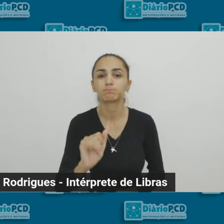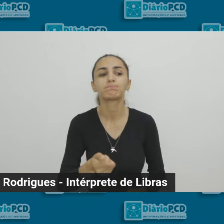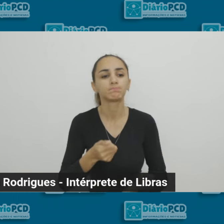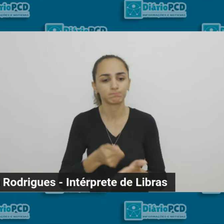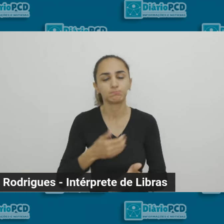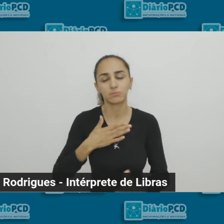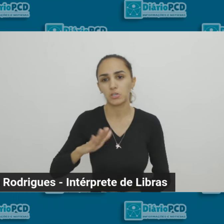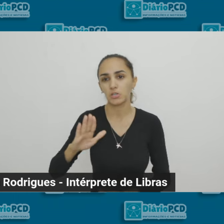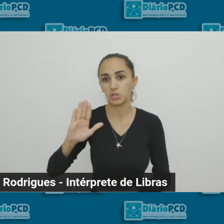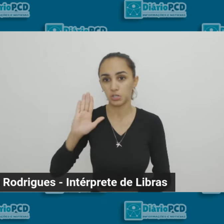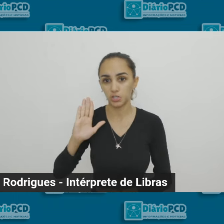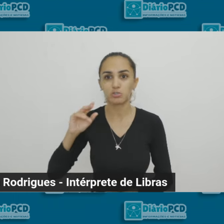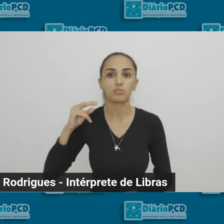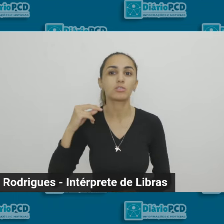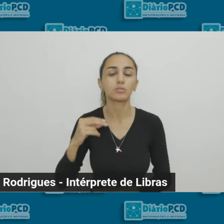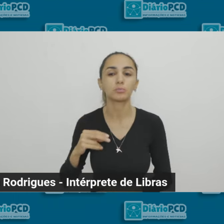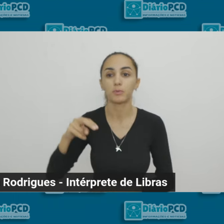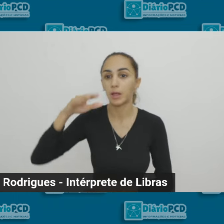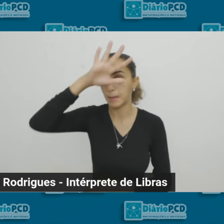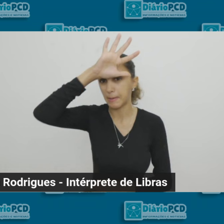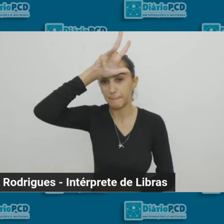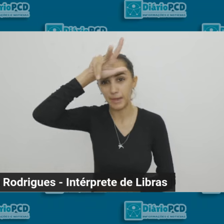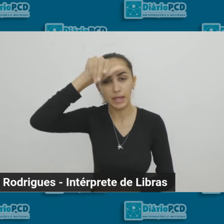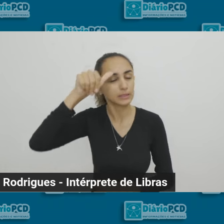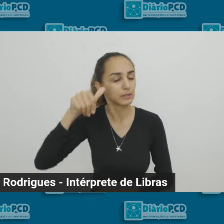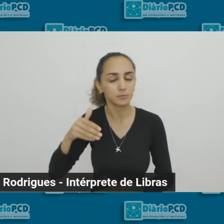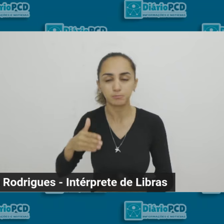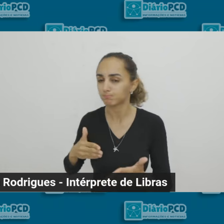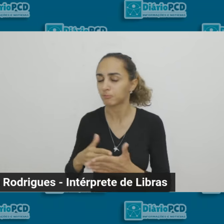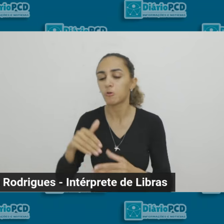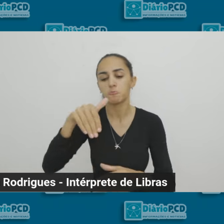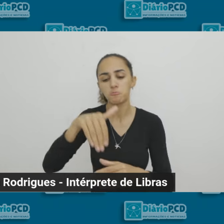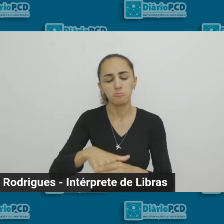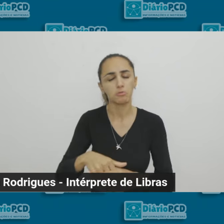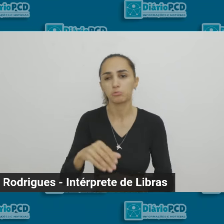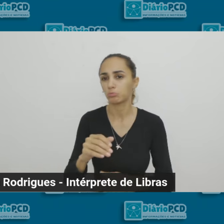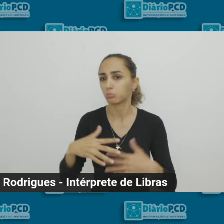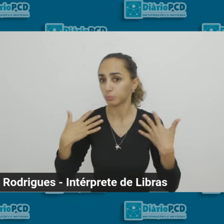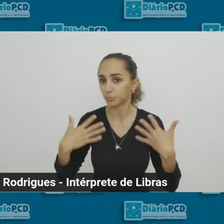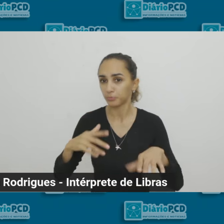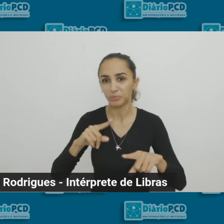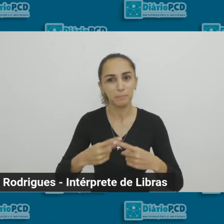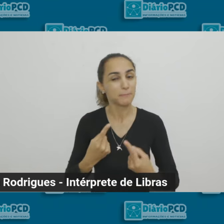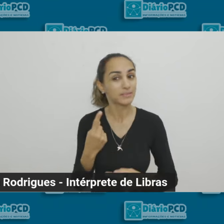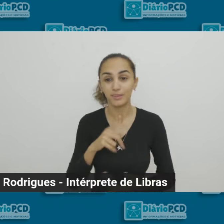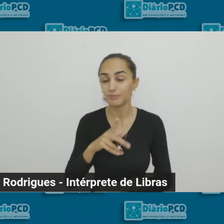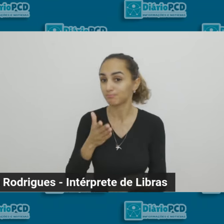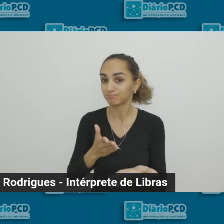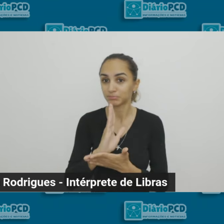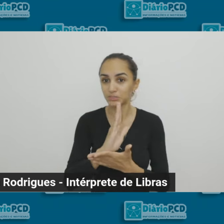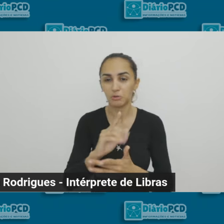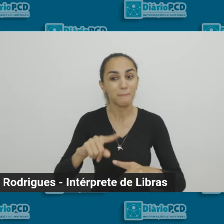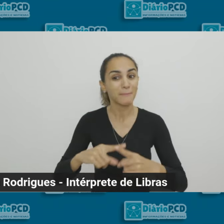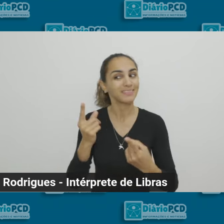em Manaus. Ela não teve sucesso, foi muito bem votada, mas acabou não se elegendo. Mas nem por isso ela